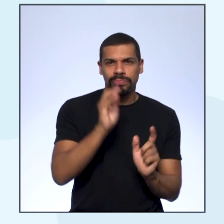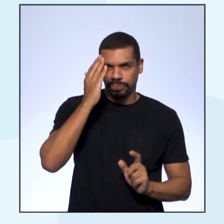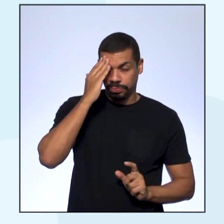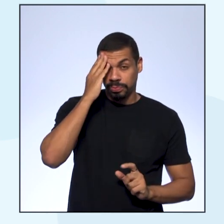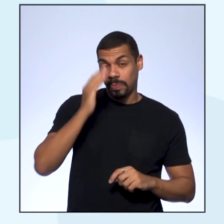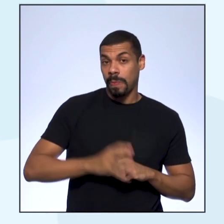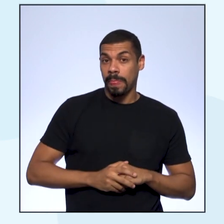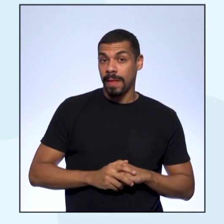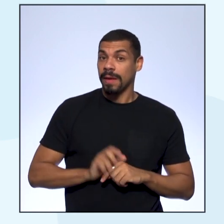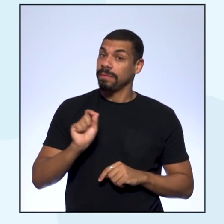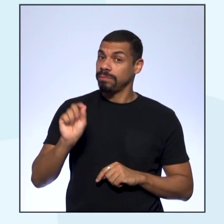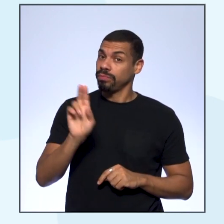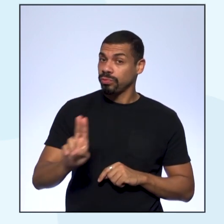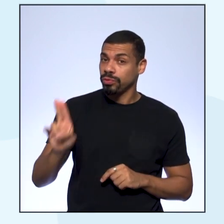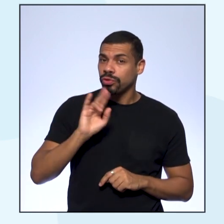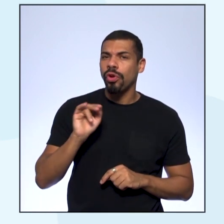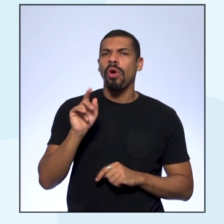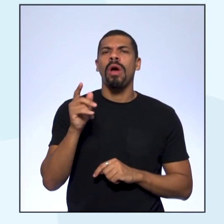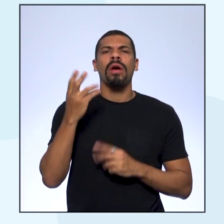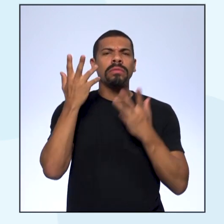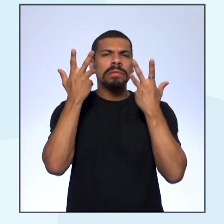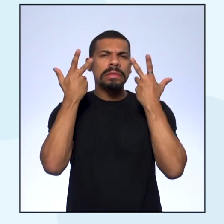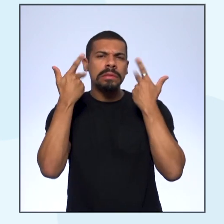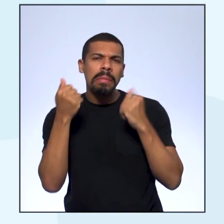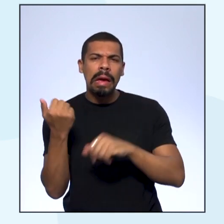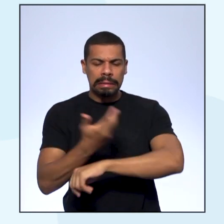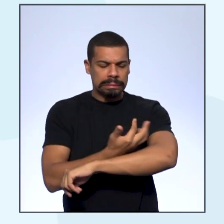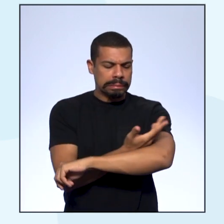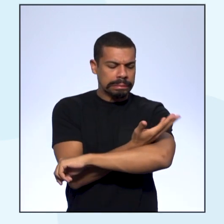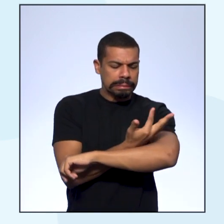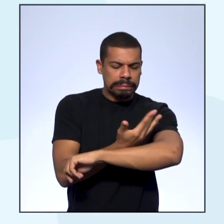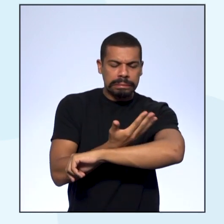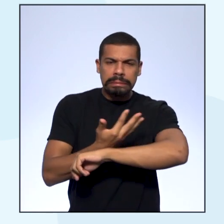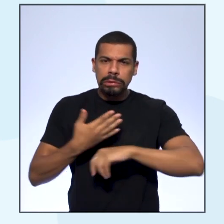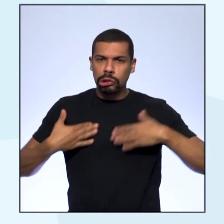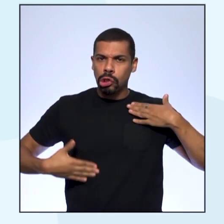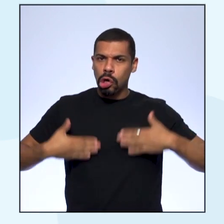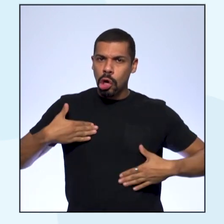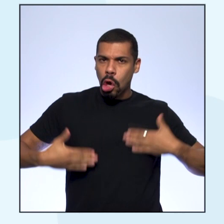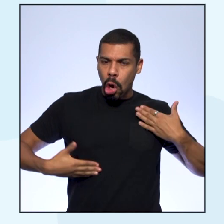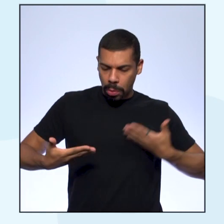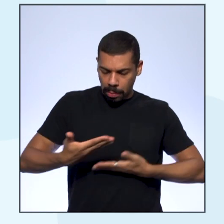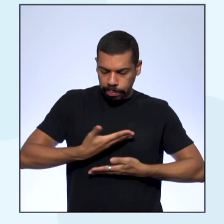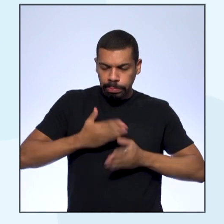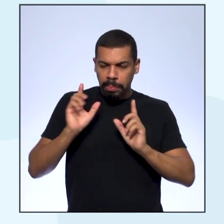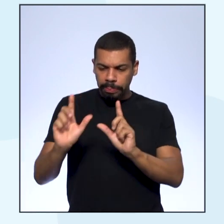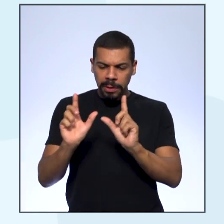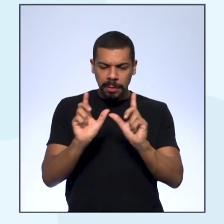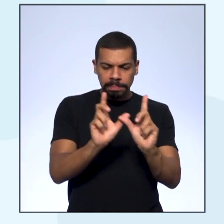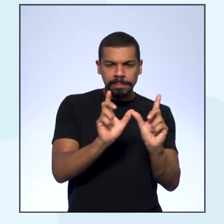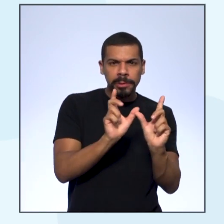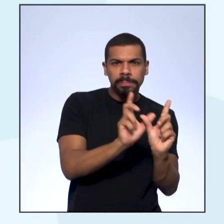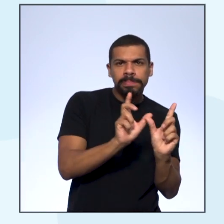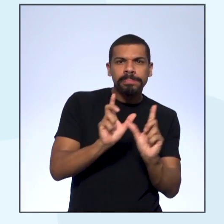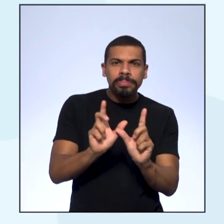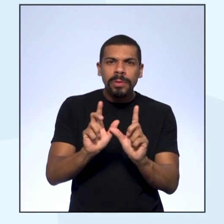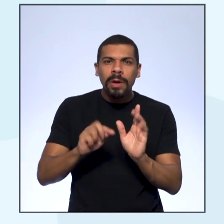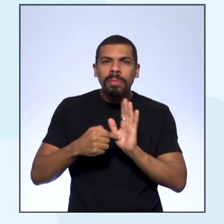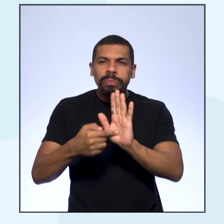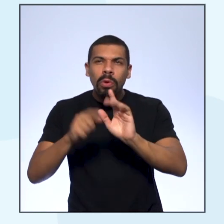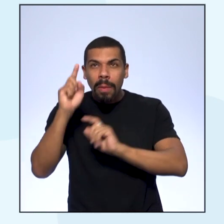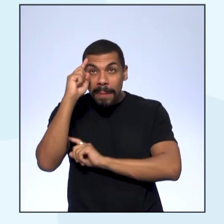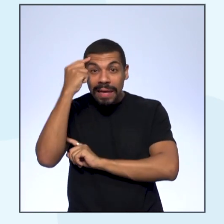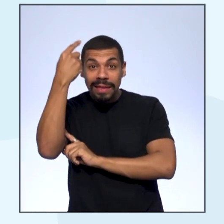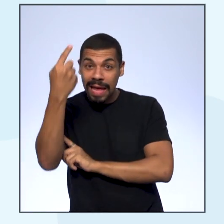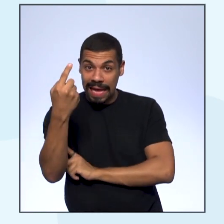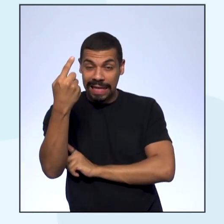desenhos de animais, de plantas, de partes do corpo, de objetos para poder transmitir as ideias, né? E vocês estão vendo aí